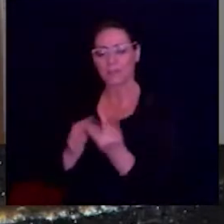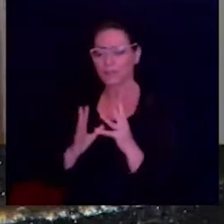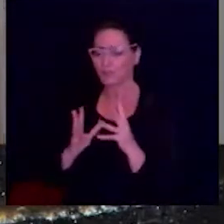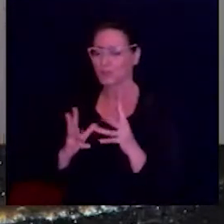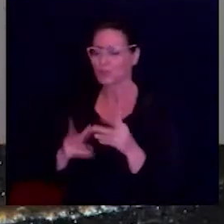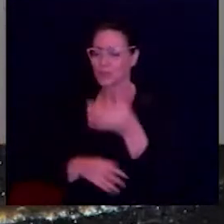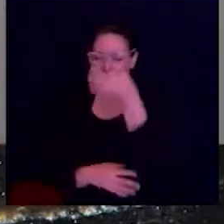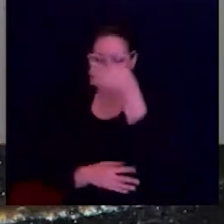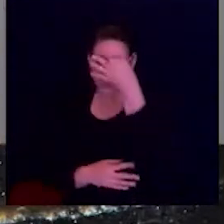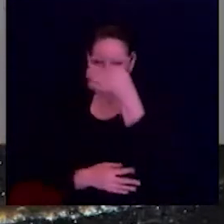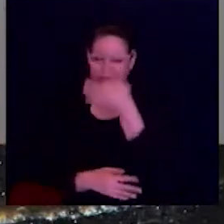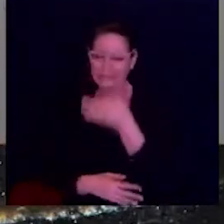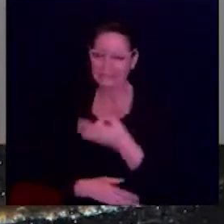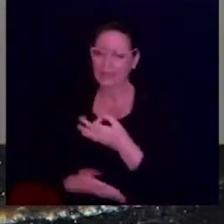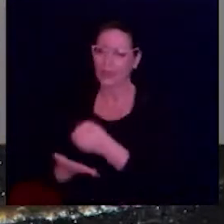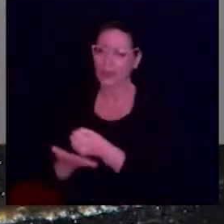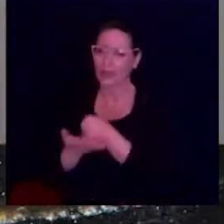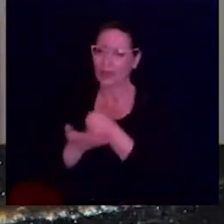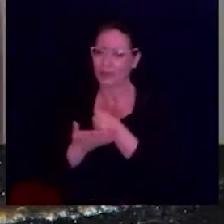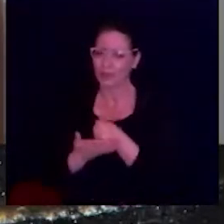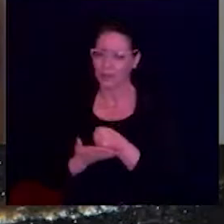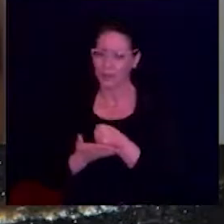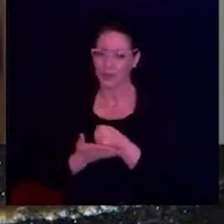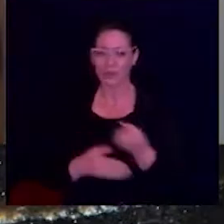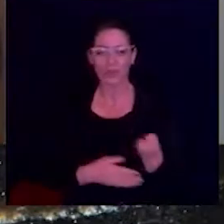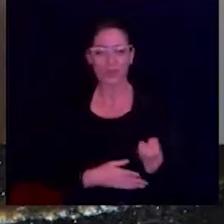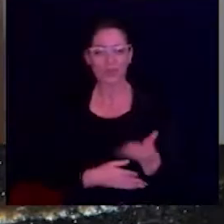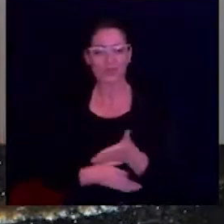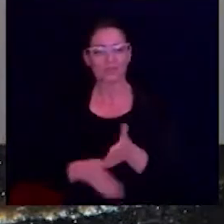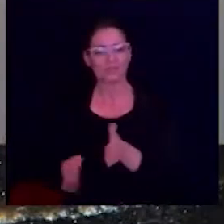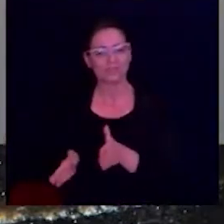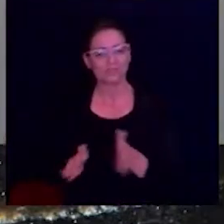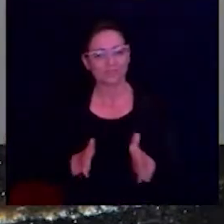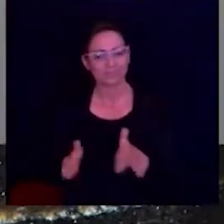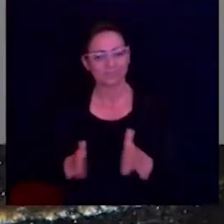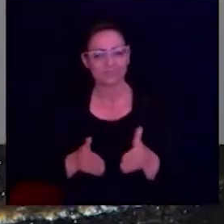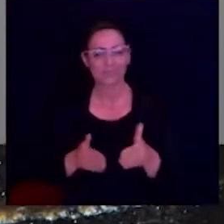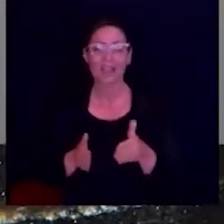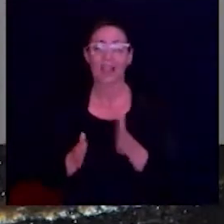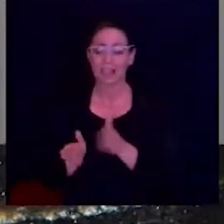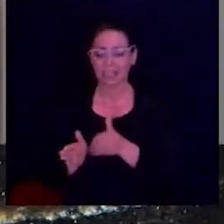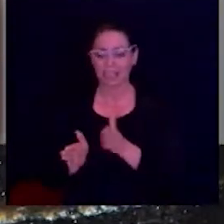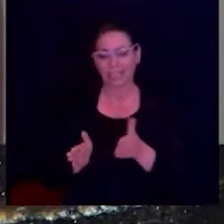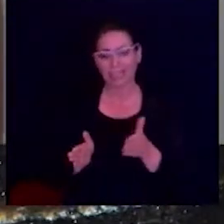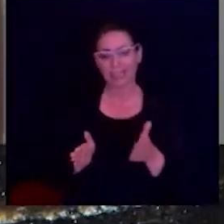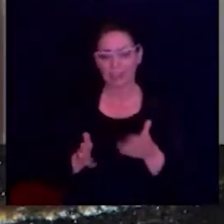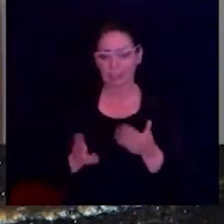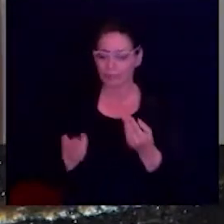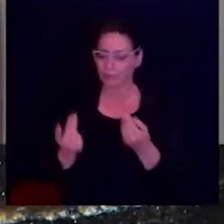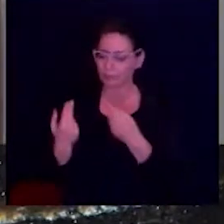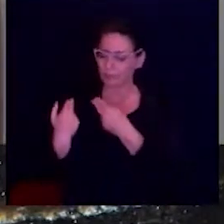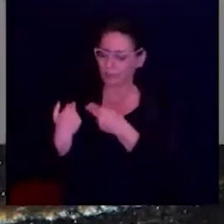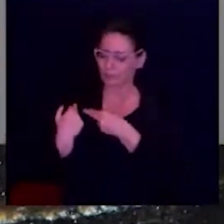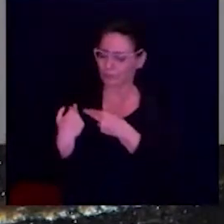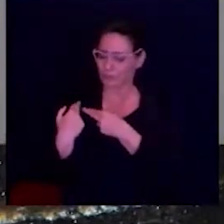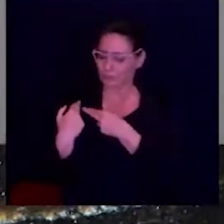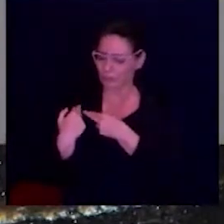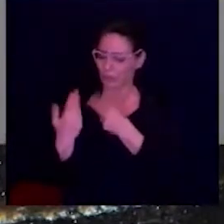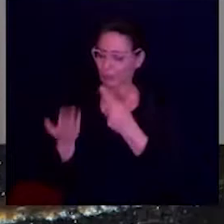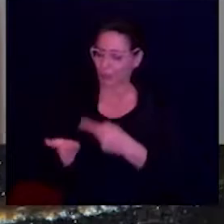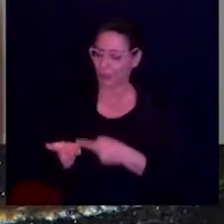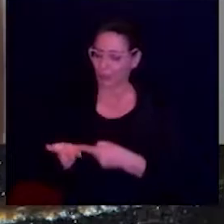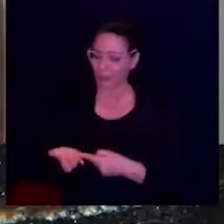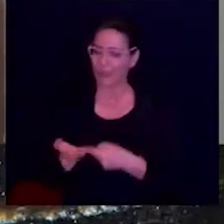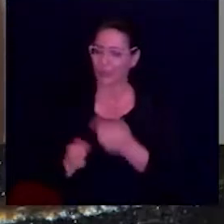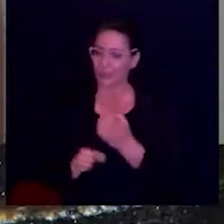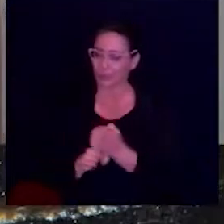compreensão e apoio. Nesta nova etapa, assumimos o compromisso e a responsabilidade atribuídos a nós,